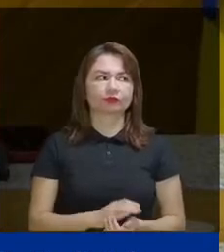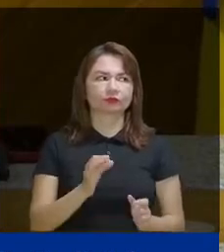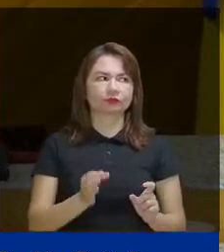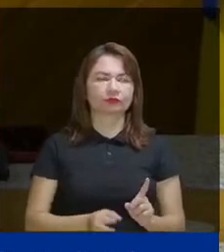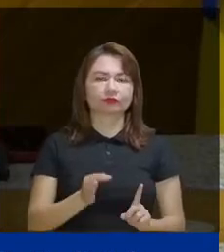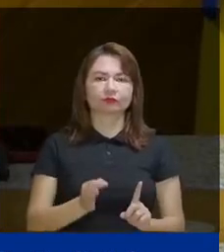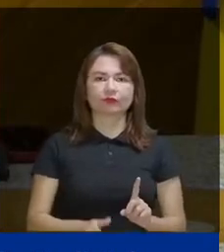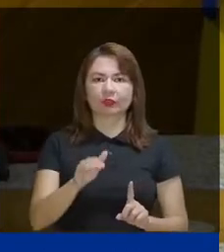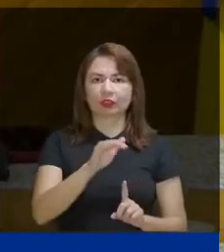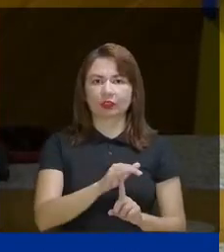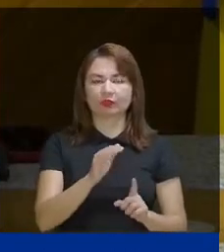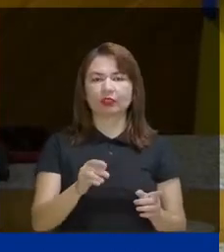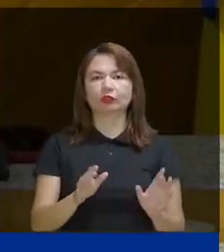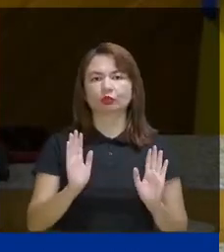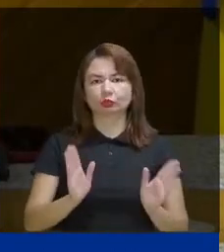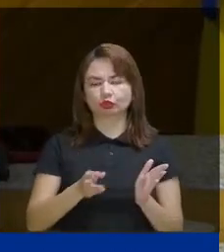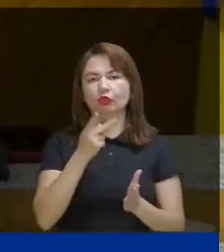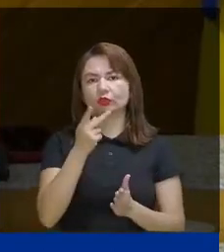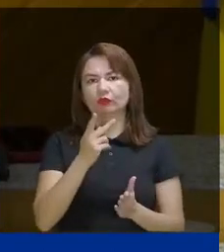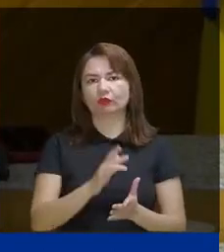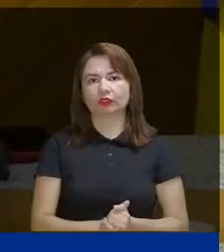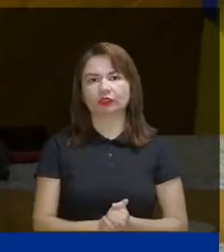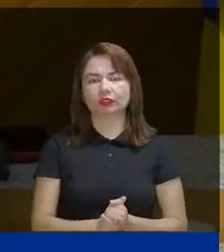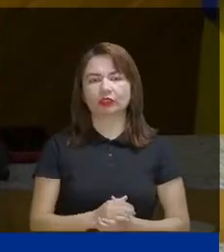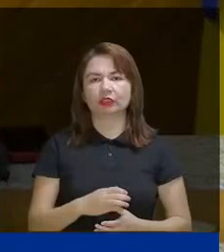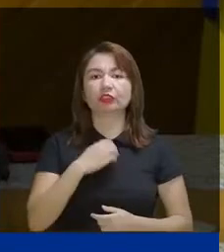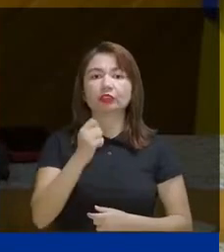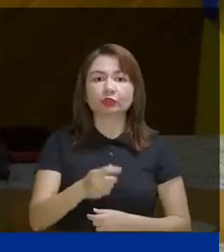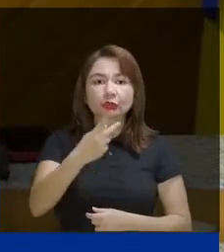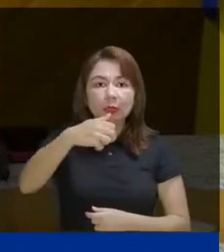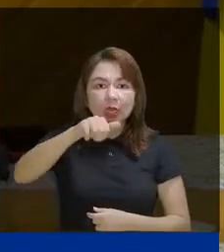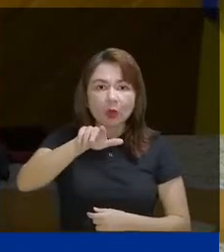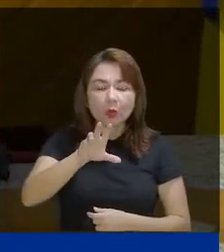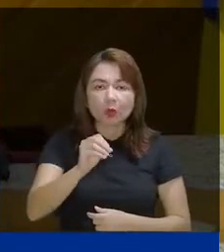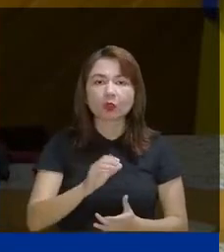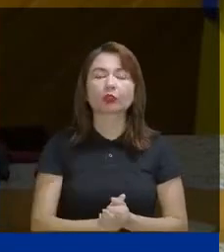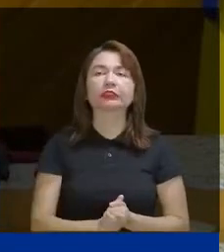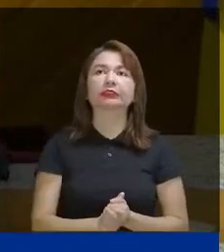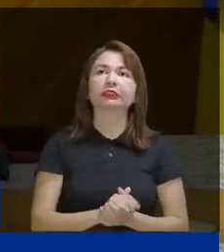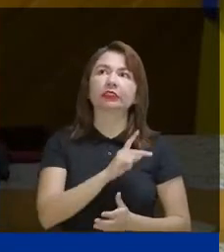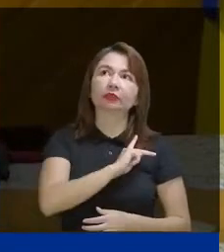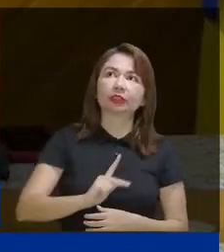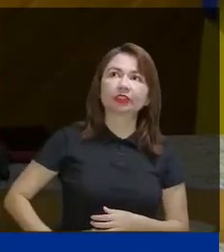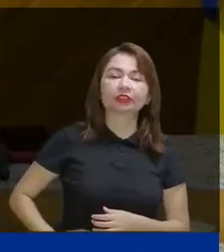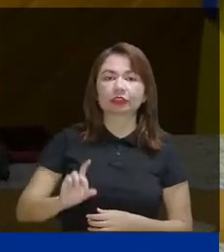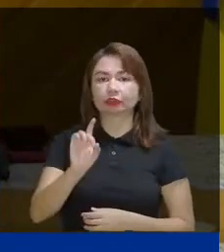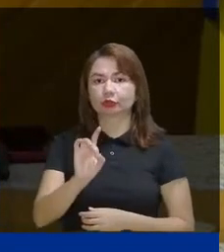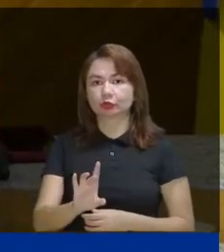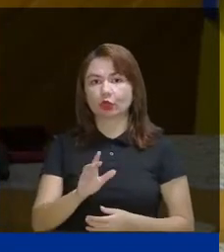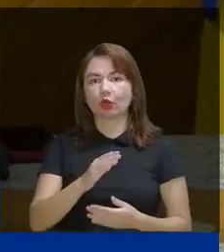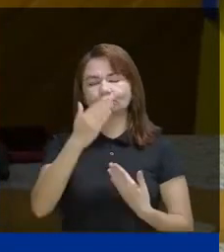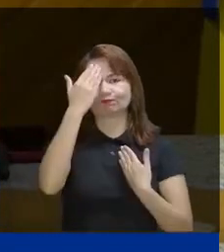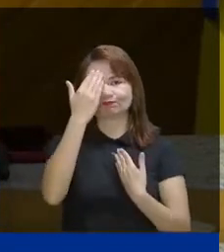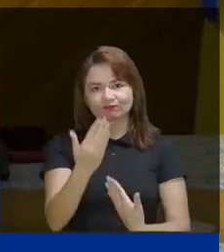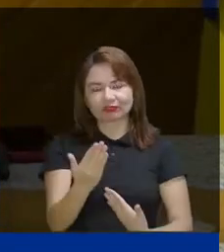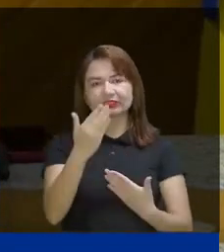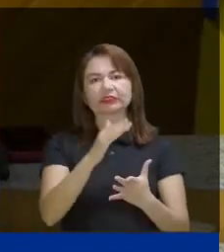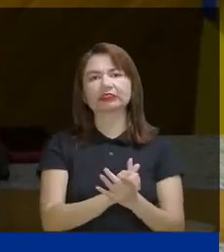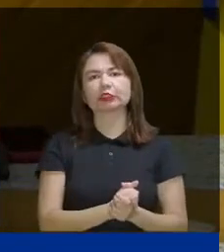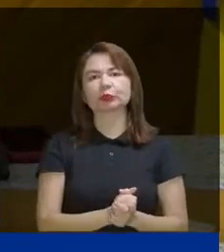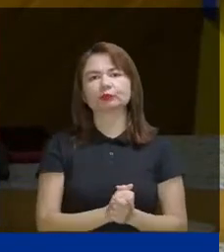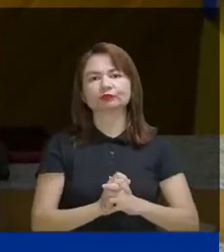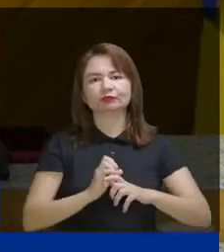parabéns à Escola Judicial. Perfeito. Juiz Paulo Madeira. Presidente, só para agradecer, né,